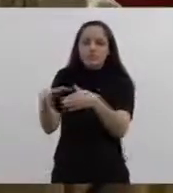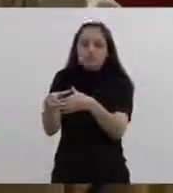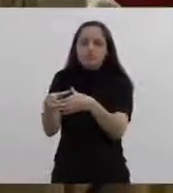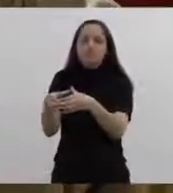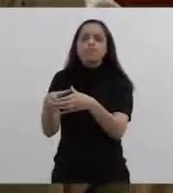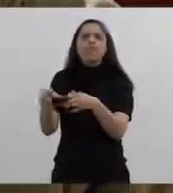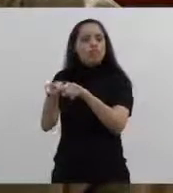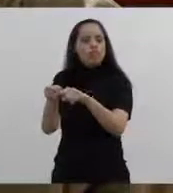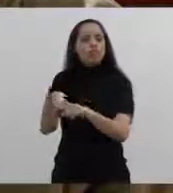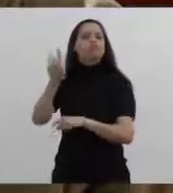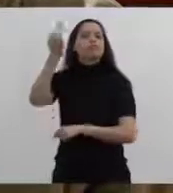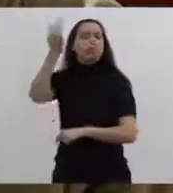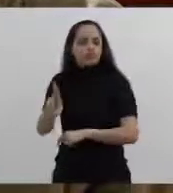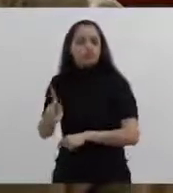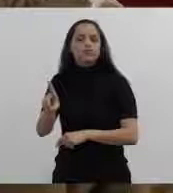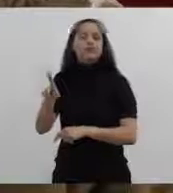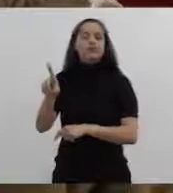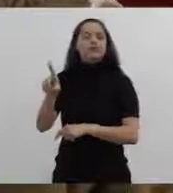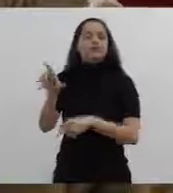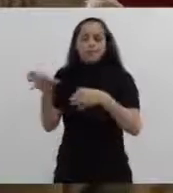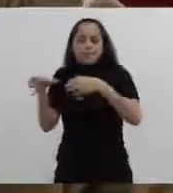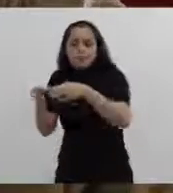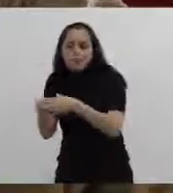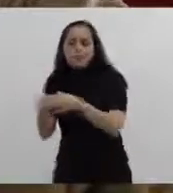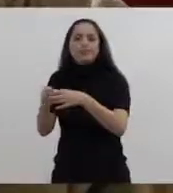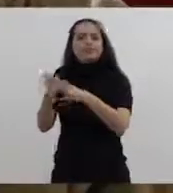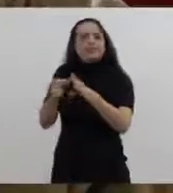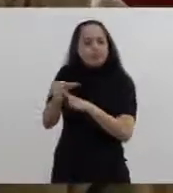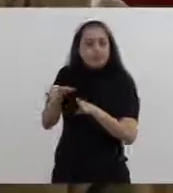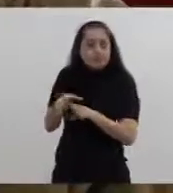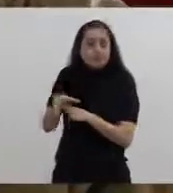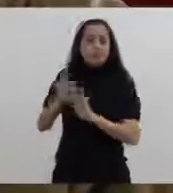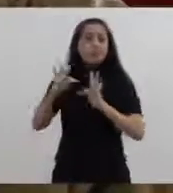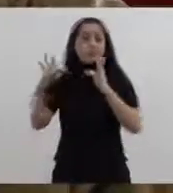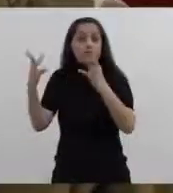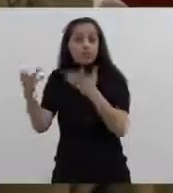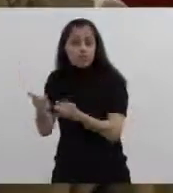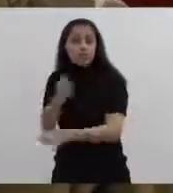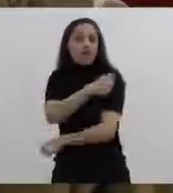seus colegas de escola, aceitaram o desafio de não discriminá-lo.